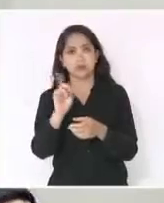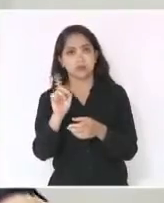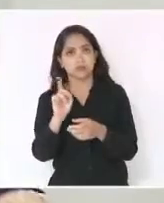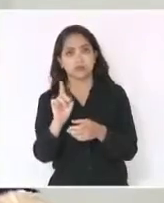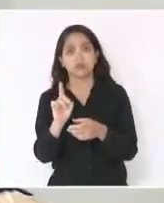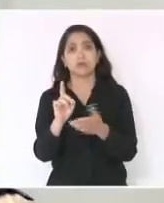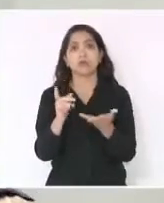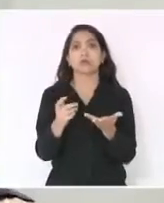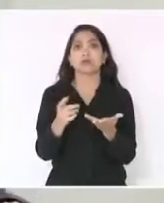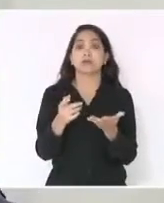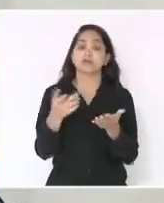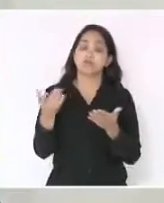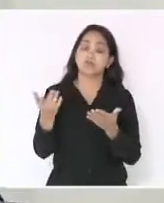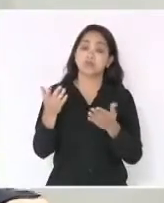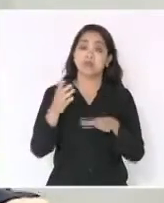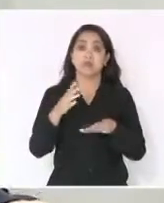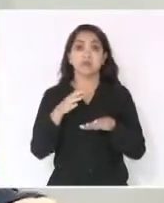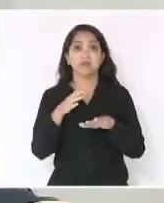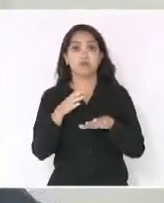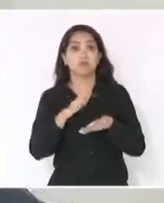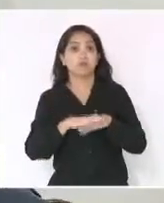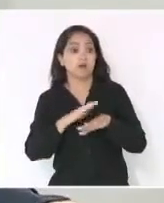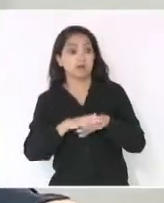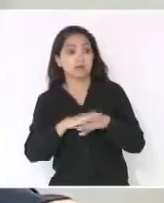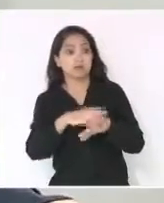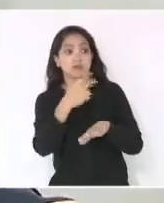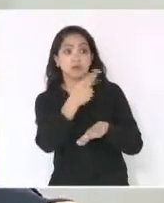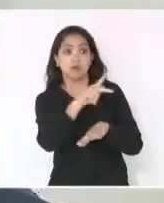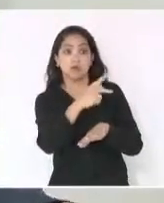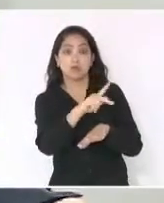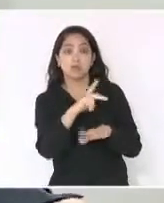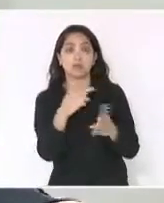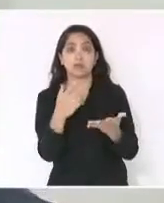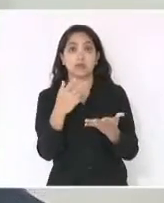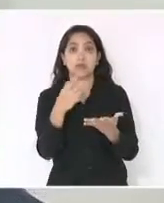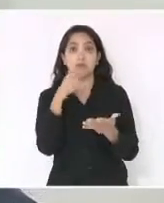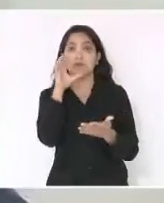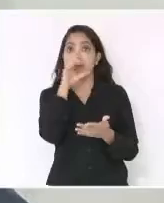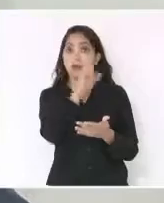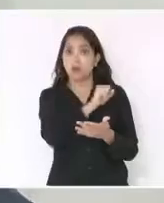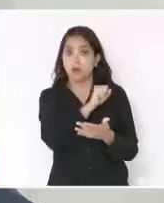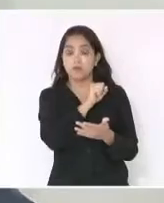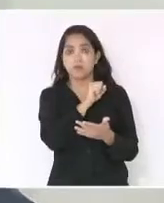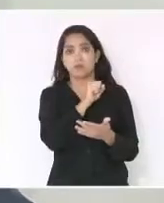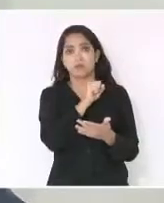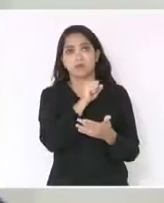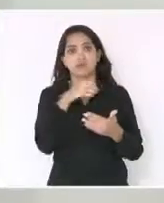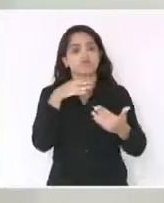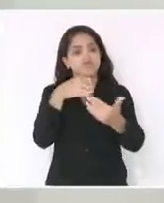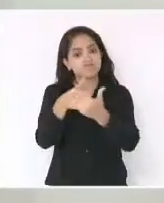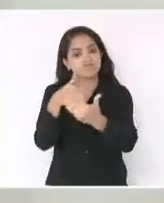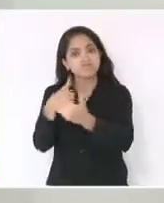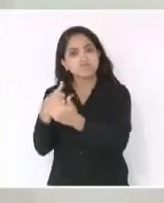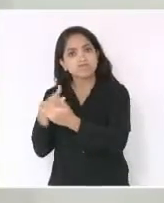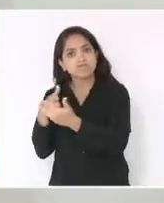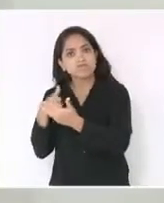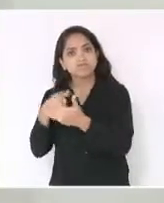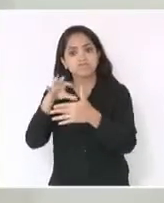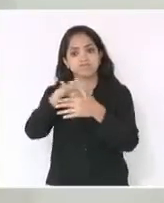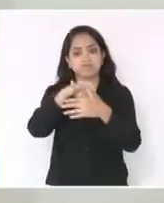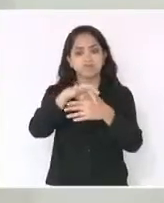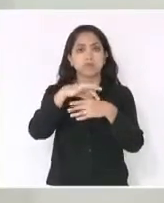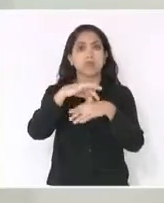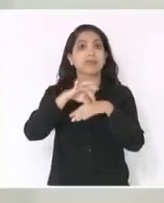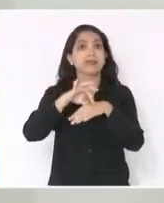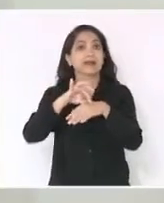ajudar na sua popularidade era uma ação imediata na questão do embargo da carne de frango